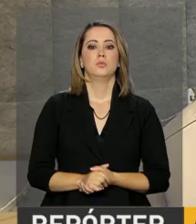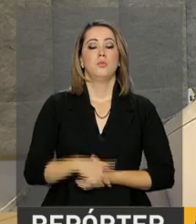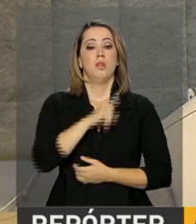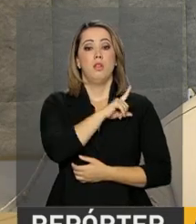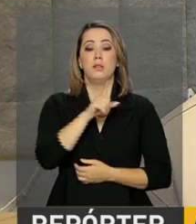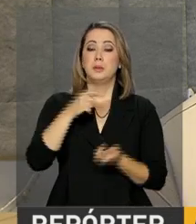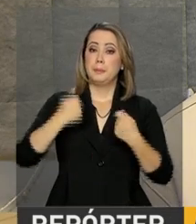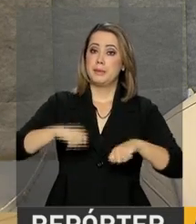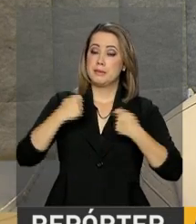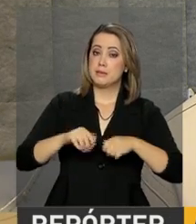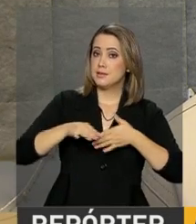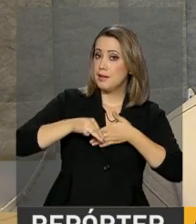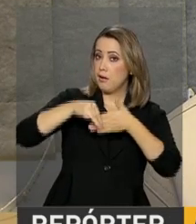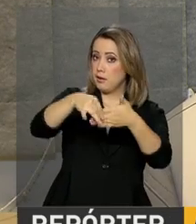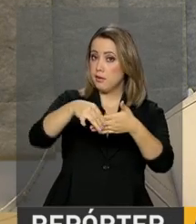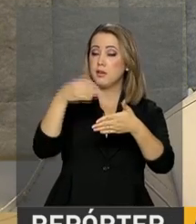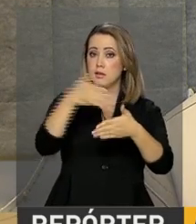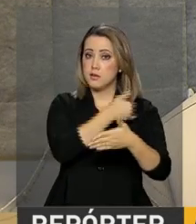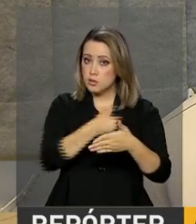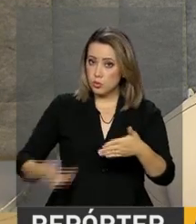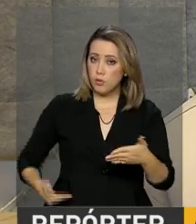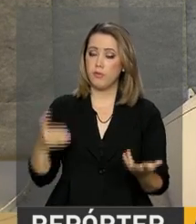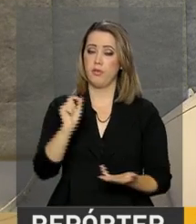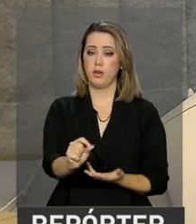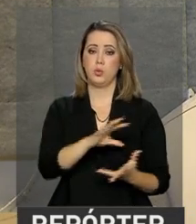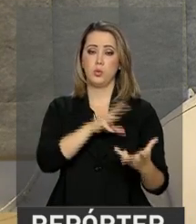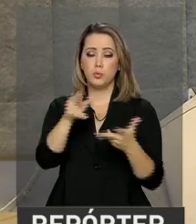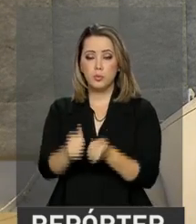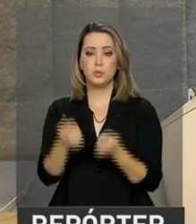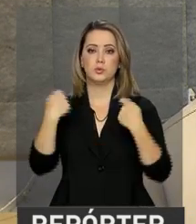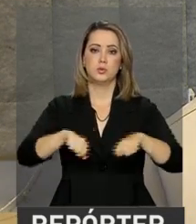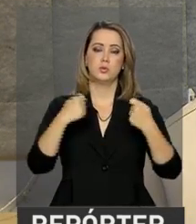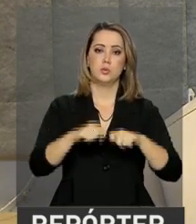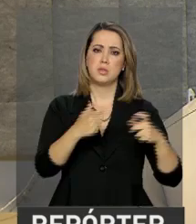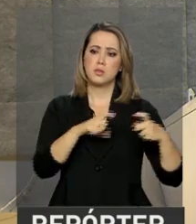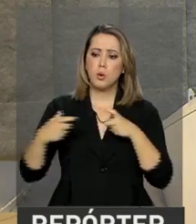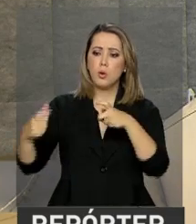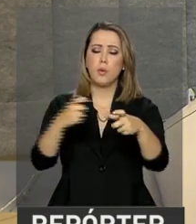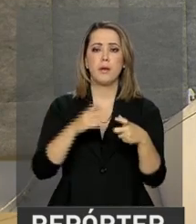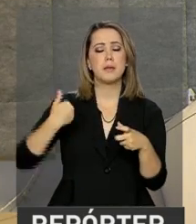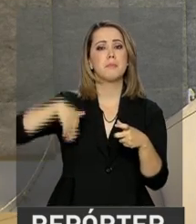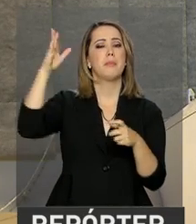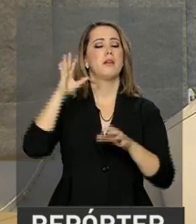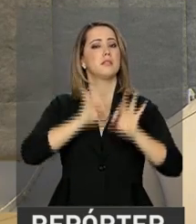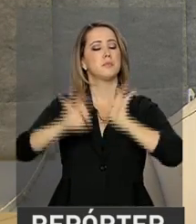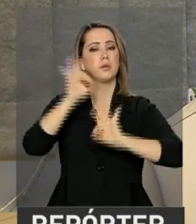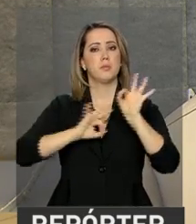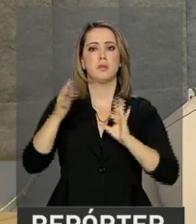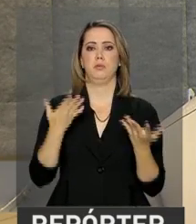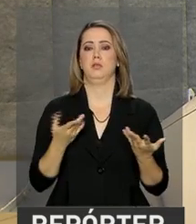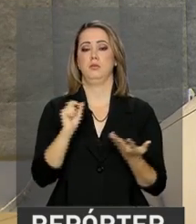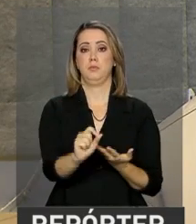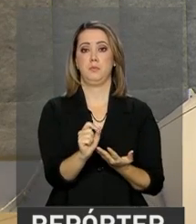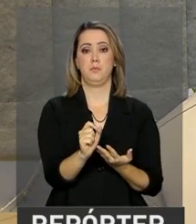governança no mundo contemporâneo e há uma demanda por espaços mais apropriados espaços institucionais